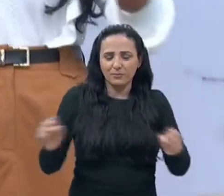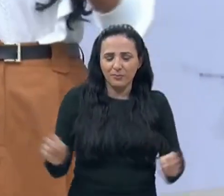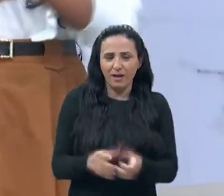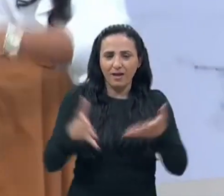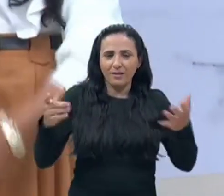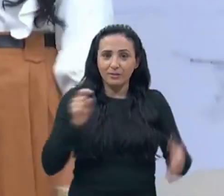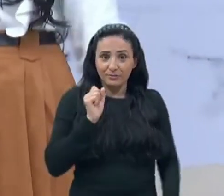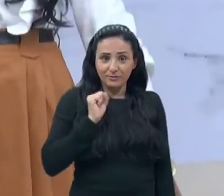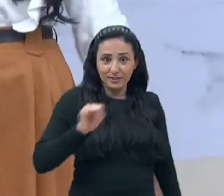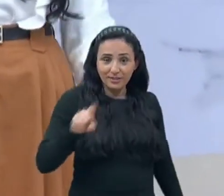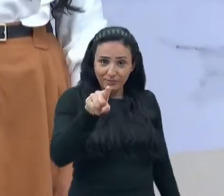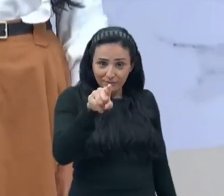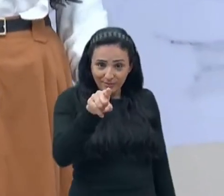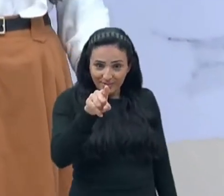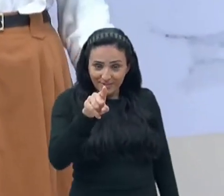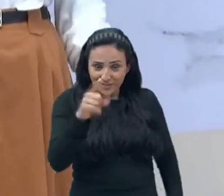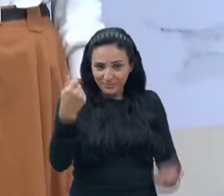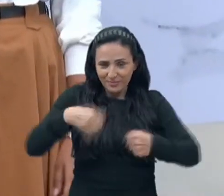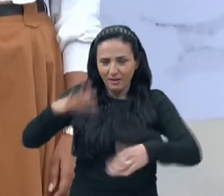operar. Se você